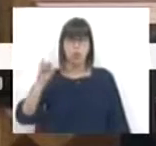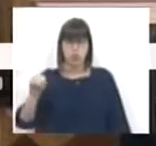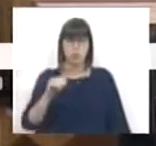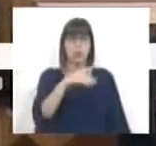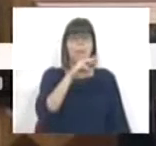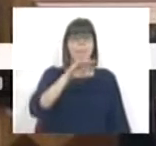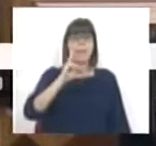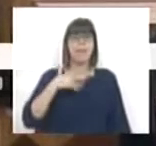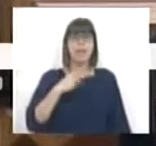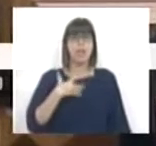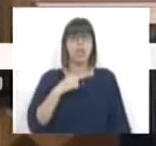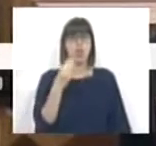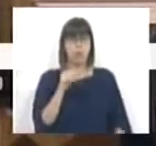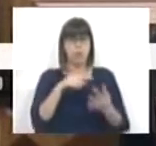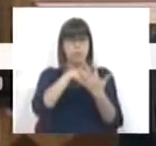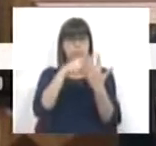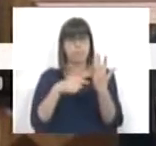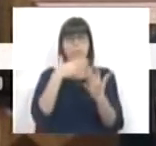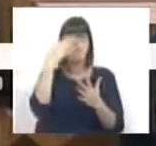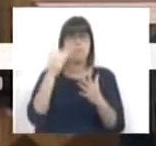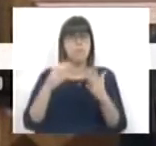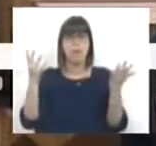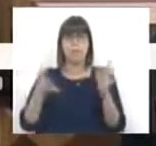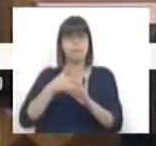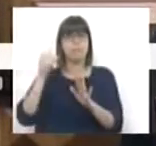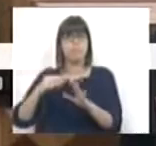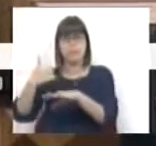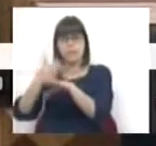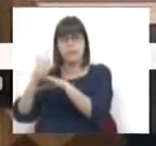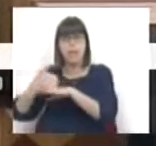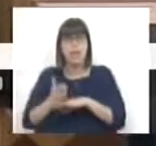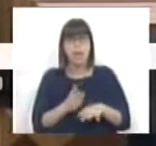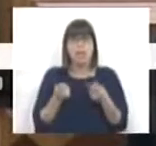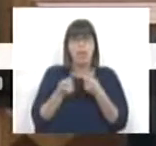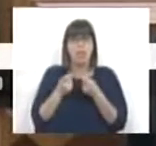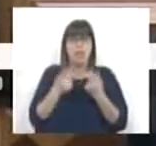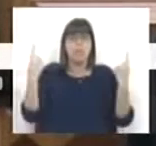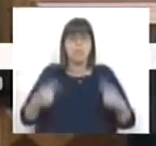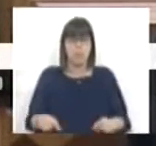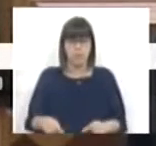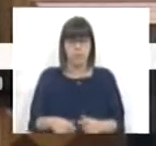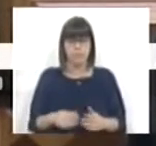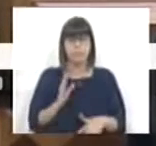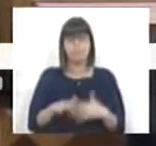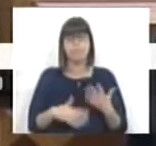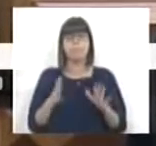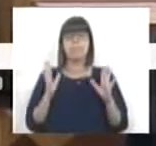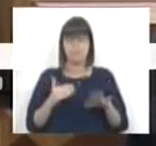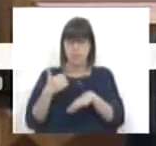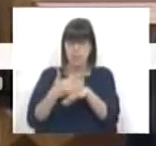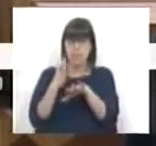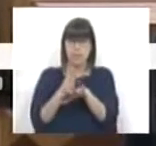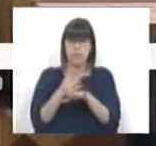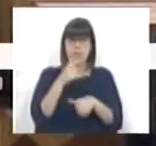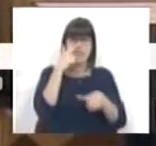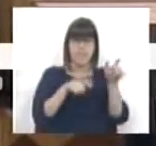de miranda do douro foram todos os graduados para secções de proximidade entretanto as secções